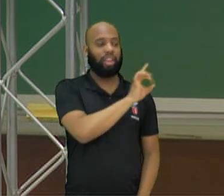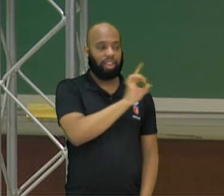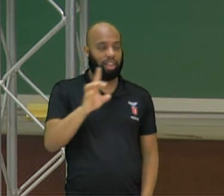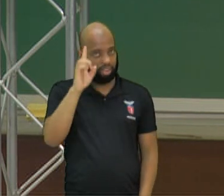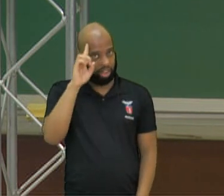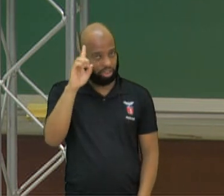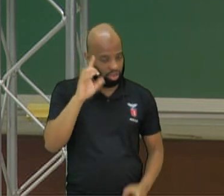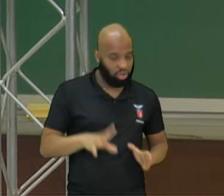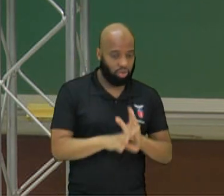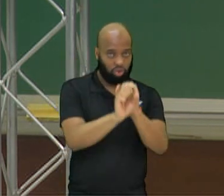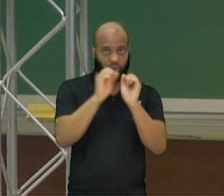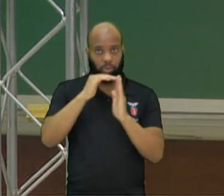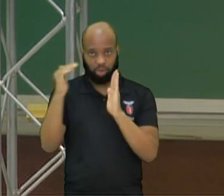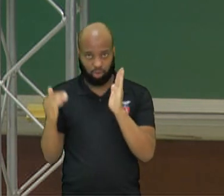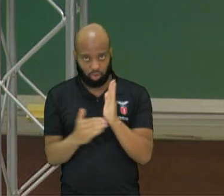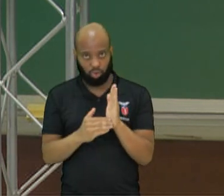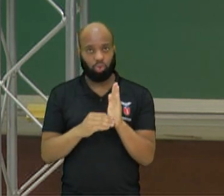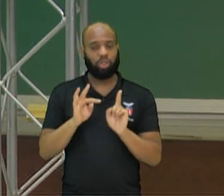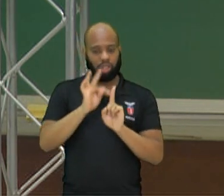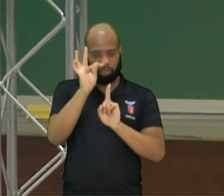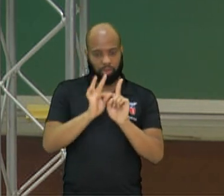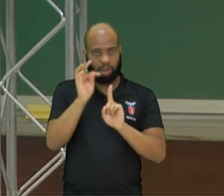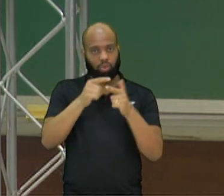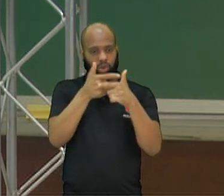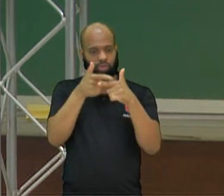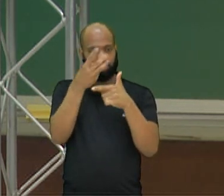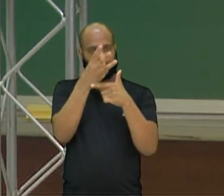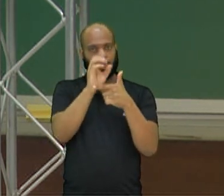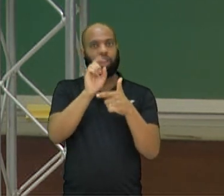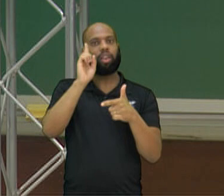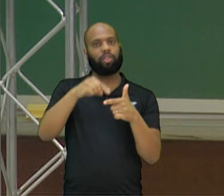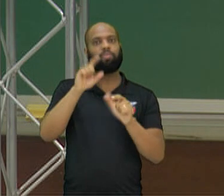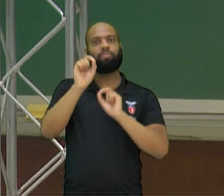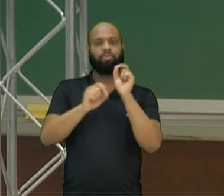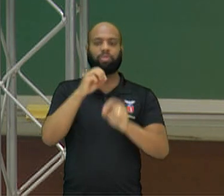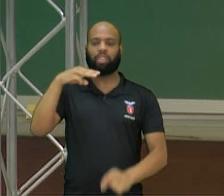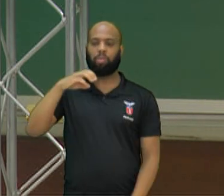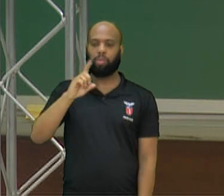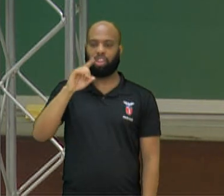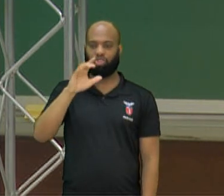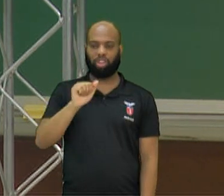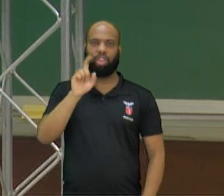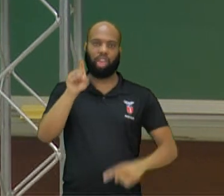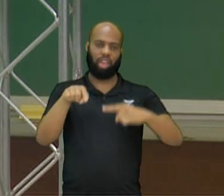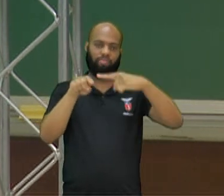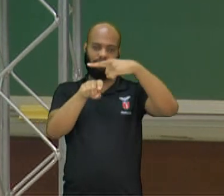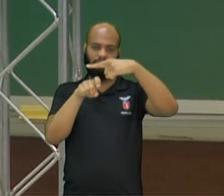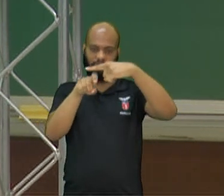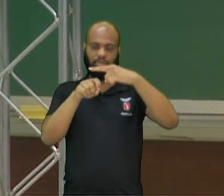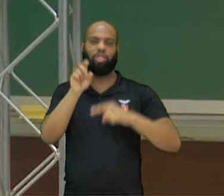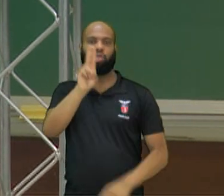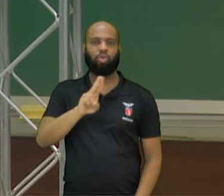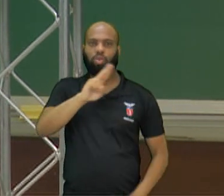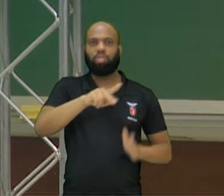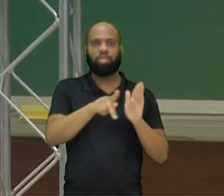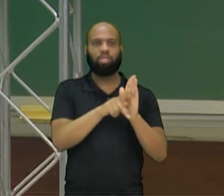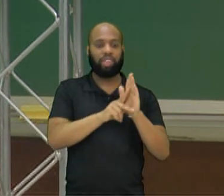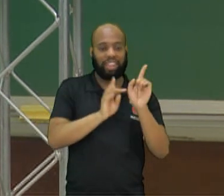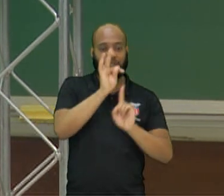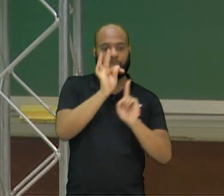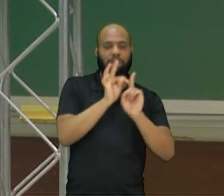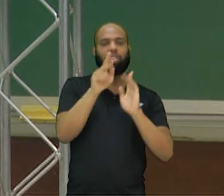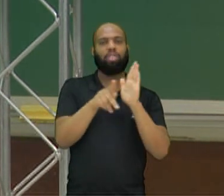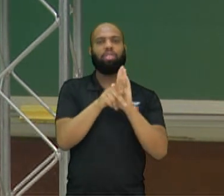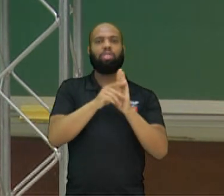dias, somam-se todas as temperaturas e divide-se por 30. Assim que chegamos à temperatura média de uma determinada